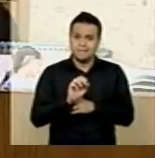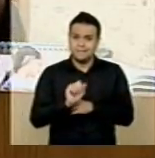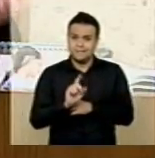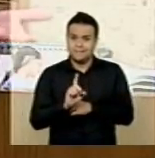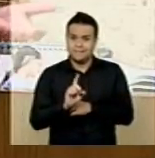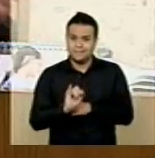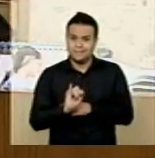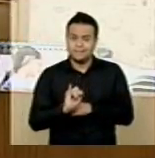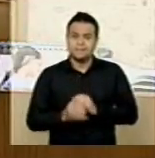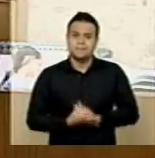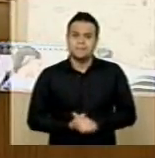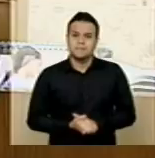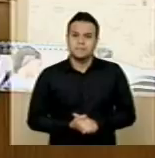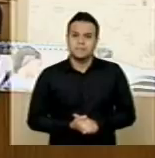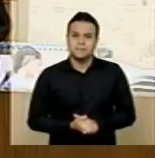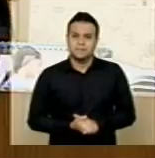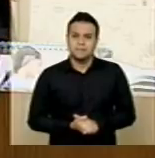permite, por arrasto,